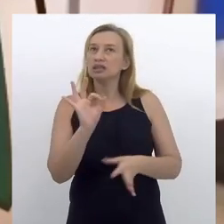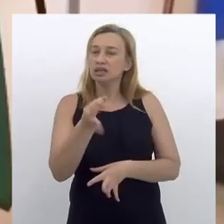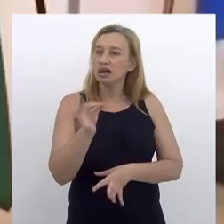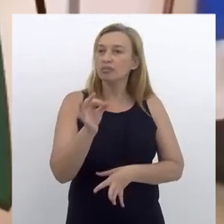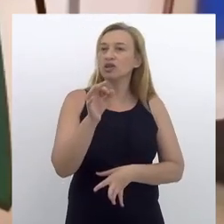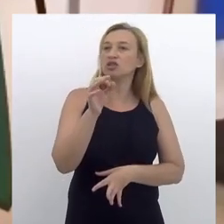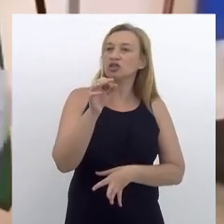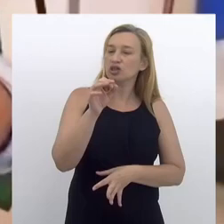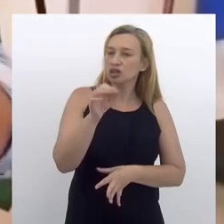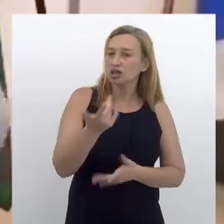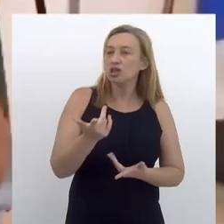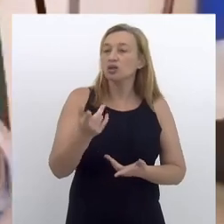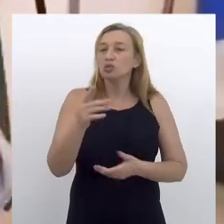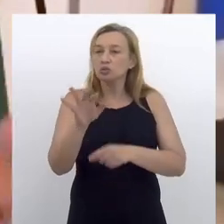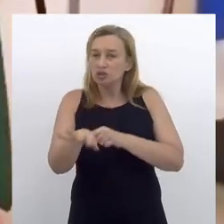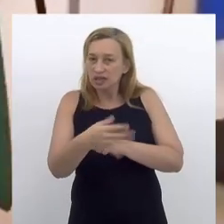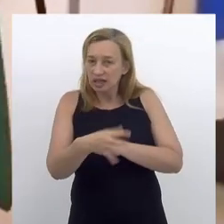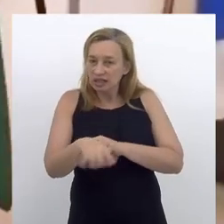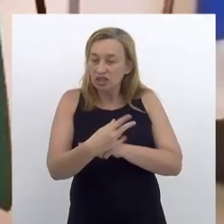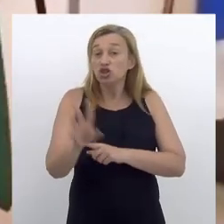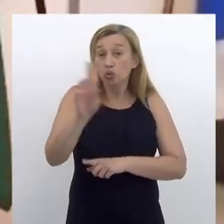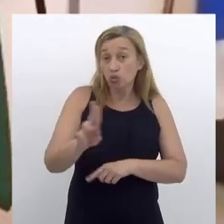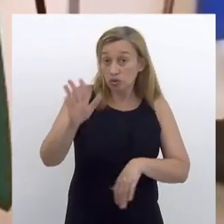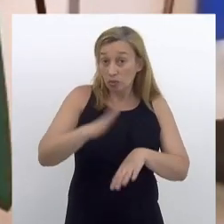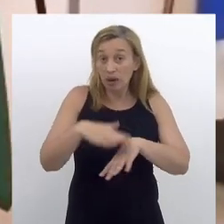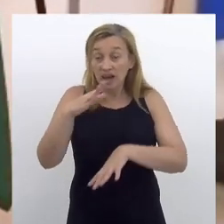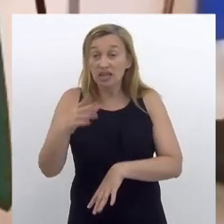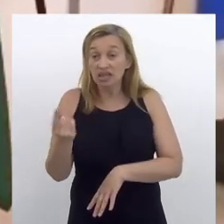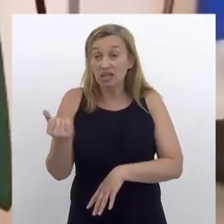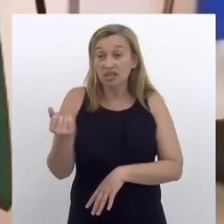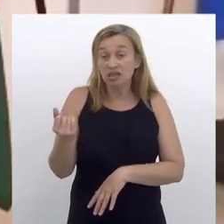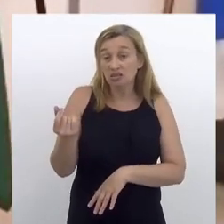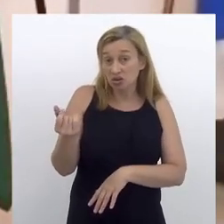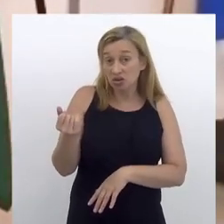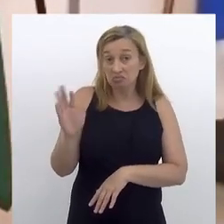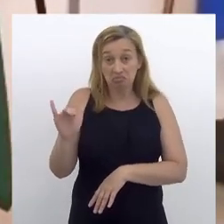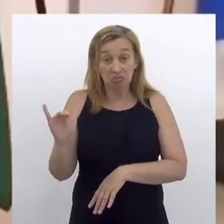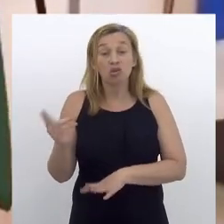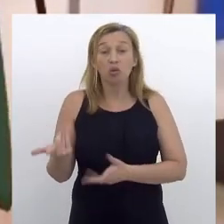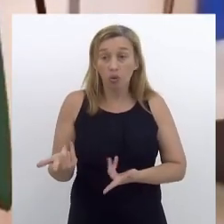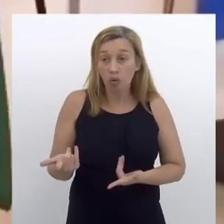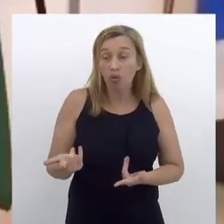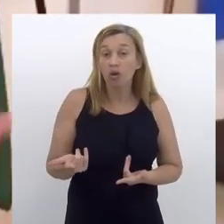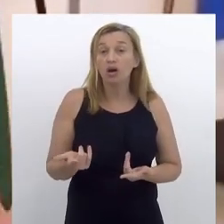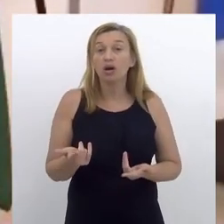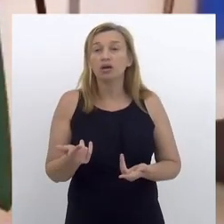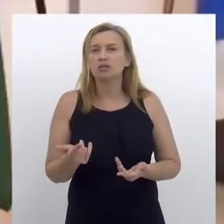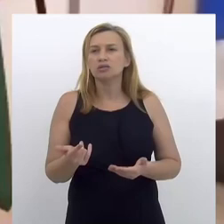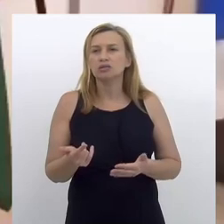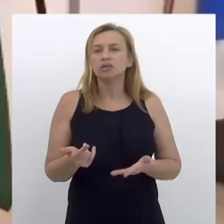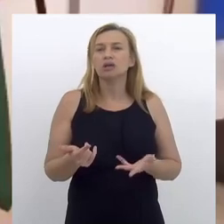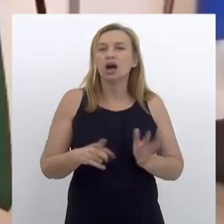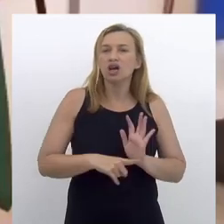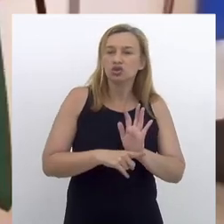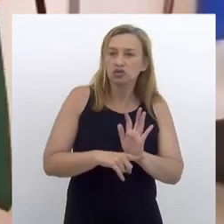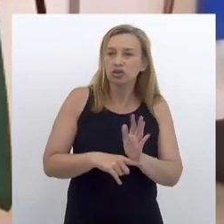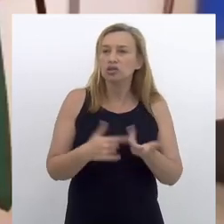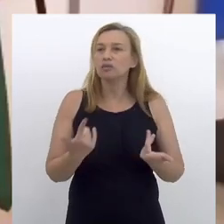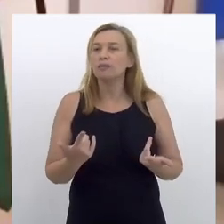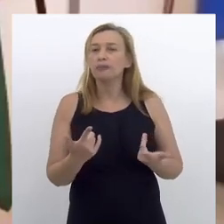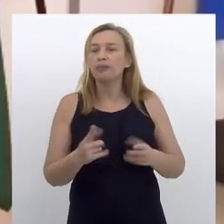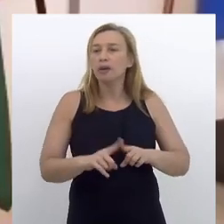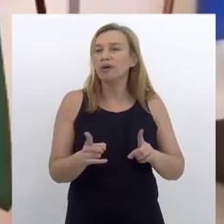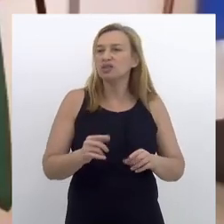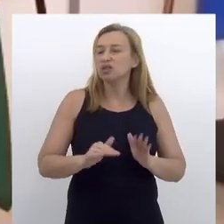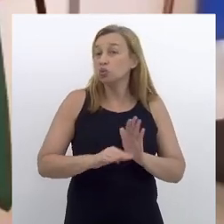tem um gasto para o taxista, porque ele usa muito, é muito menor, logicamente, acaba sendo um processo de transferência de renda,